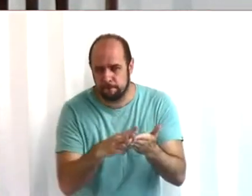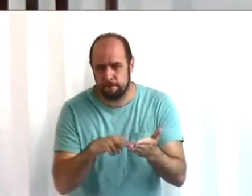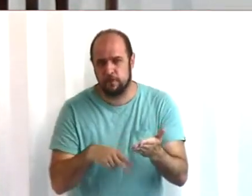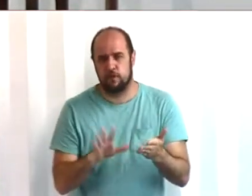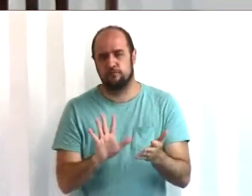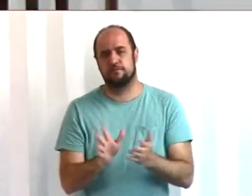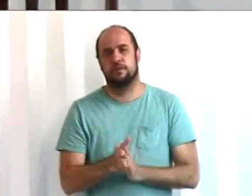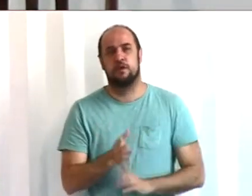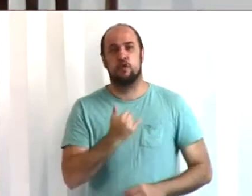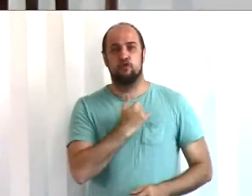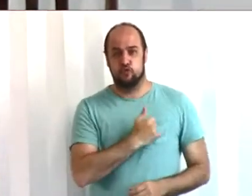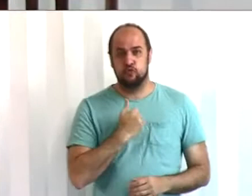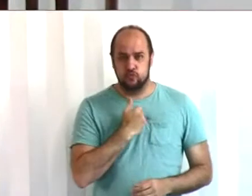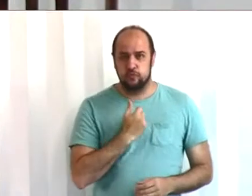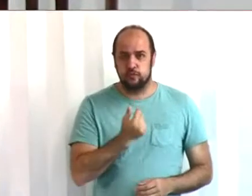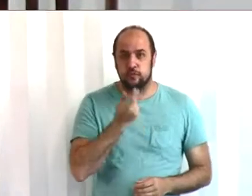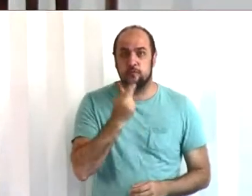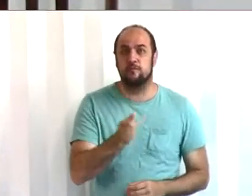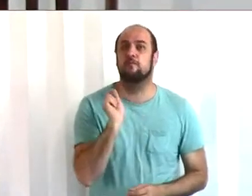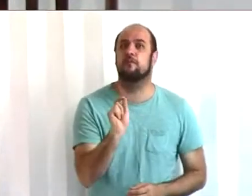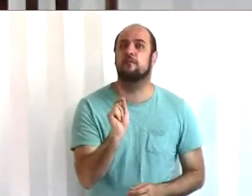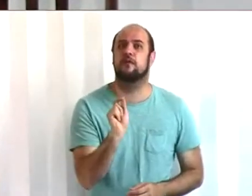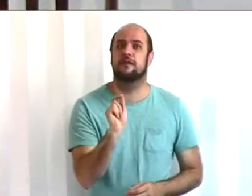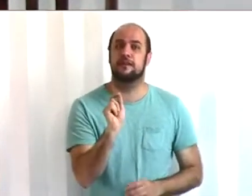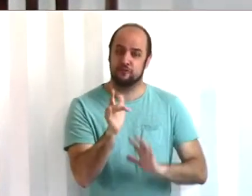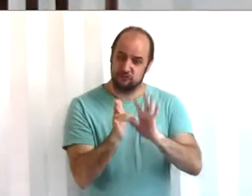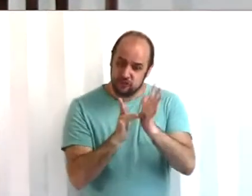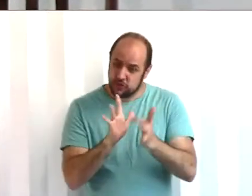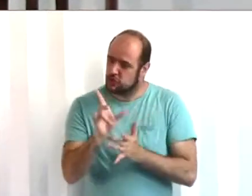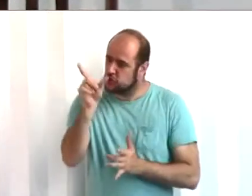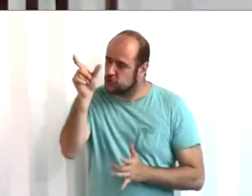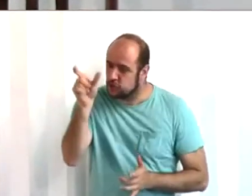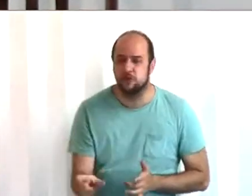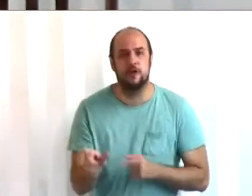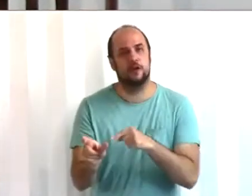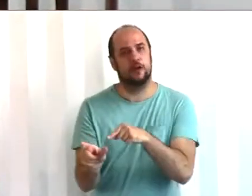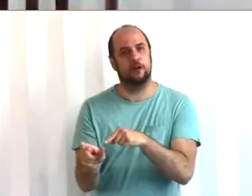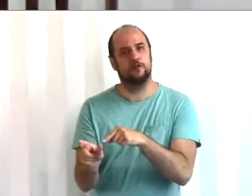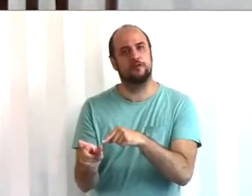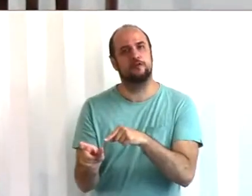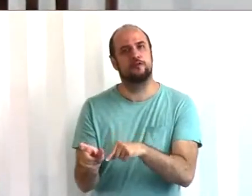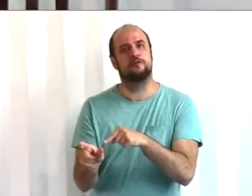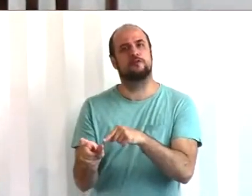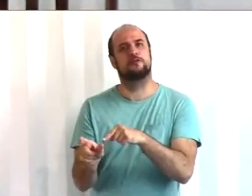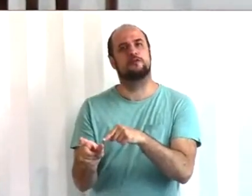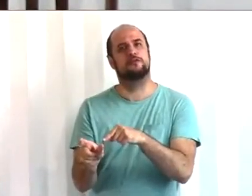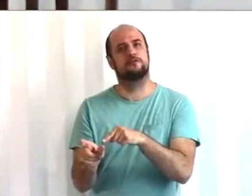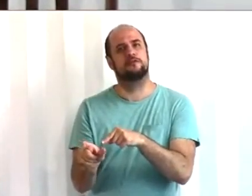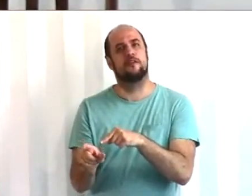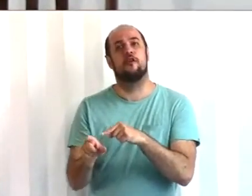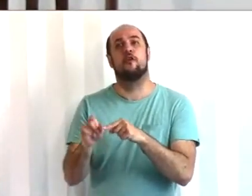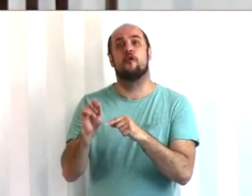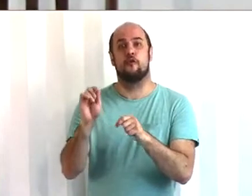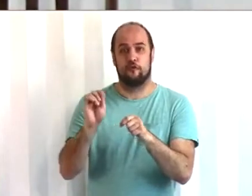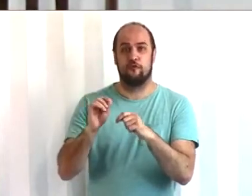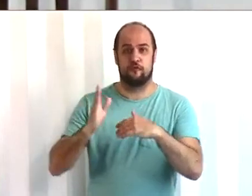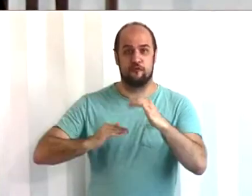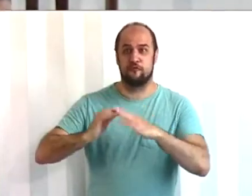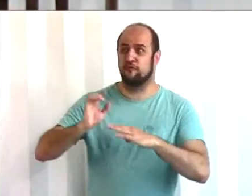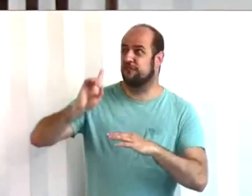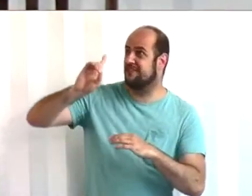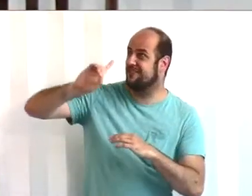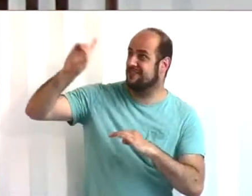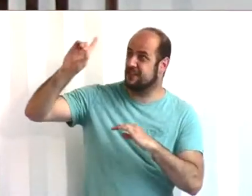abrir, mas o apóstolo João diz que este Jesus, ele tornou o Deus invisível, que olho